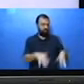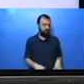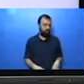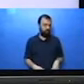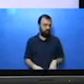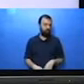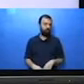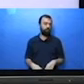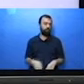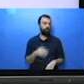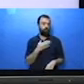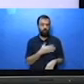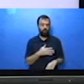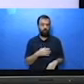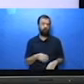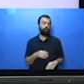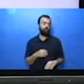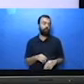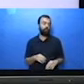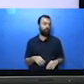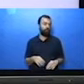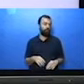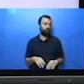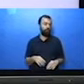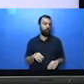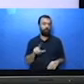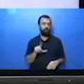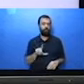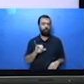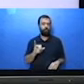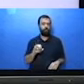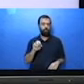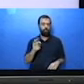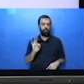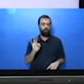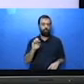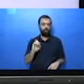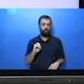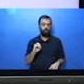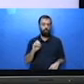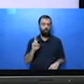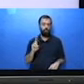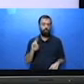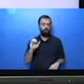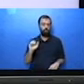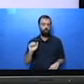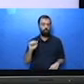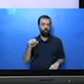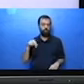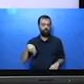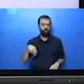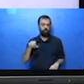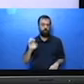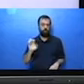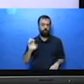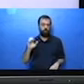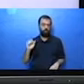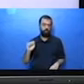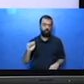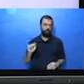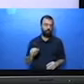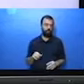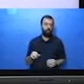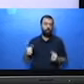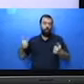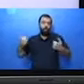também chamada de planície costeira, é uma faixa de terra situada na região costeira do litoral brasileiro.